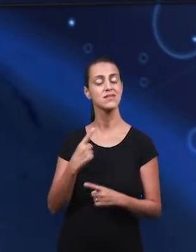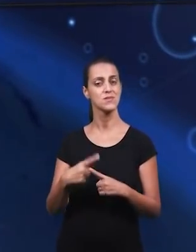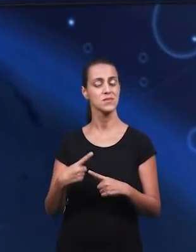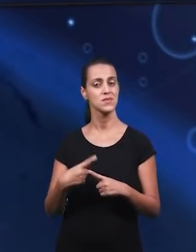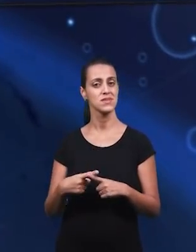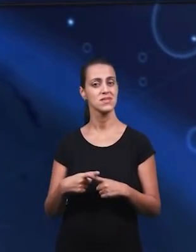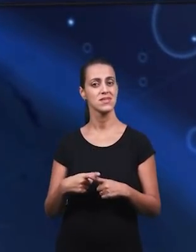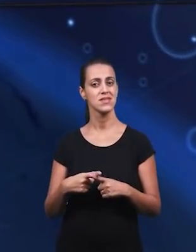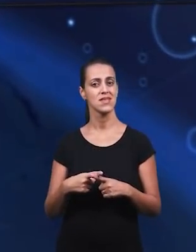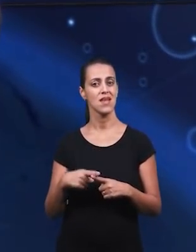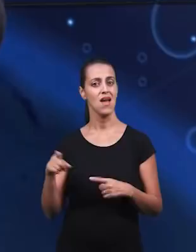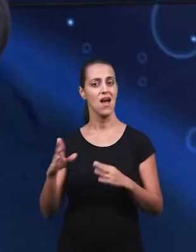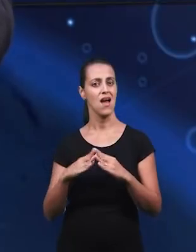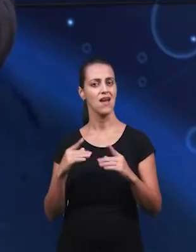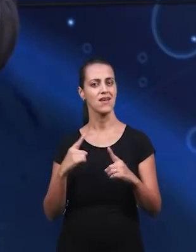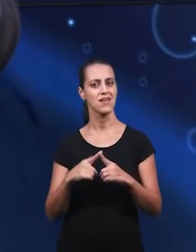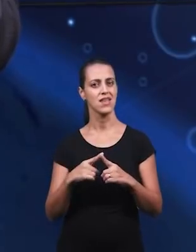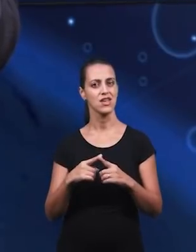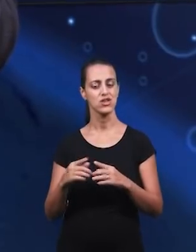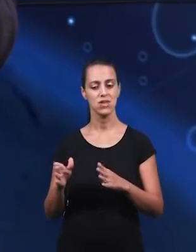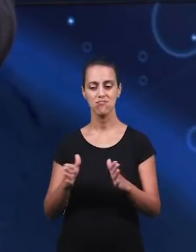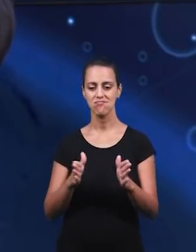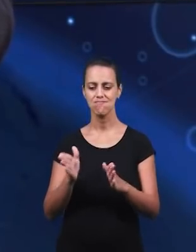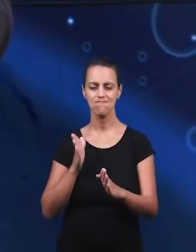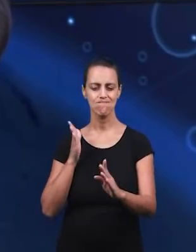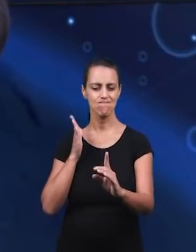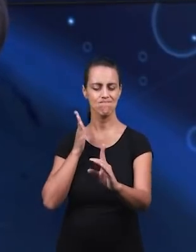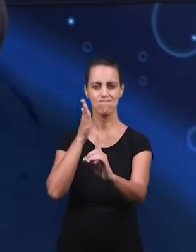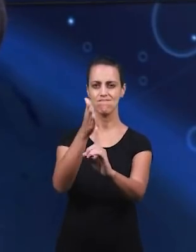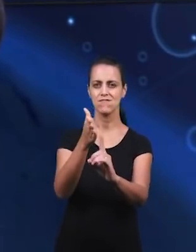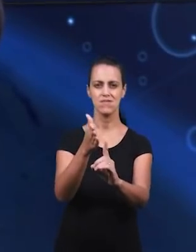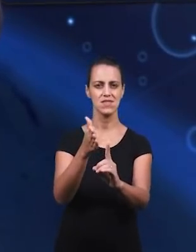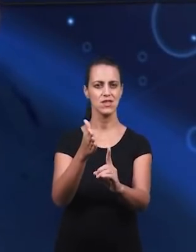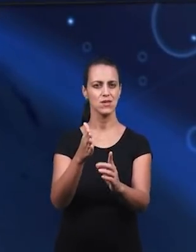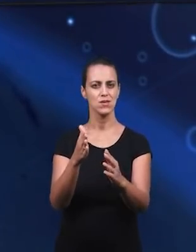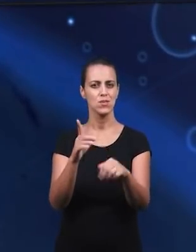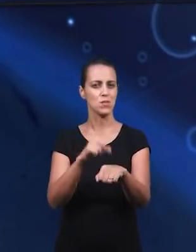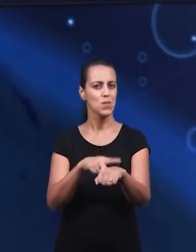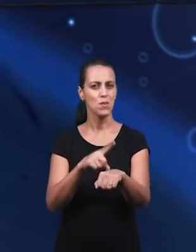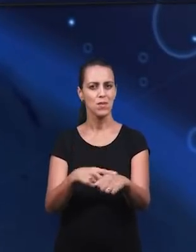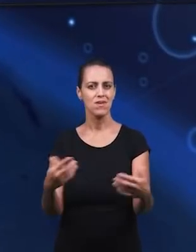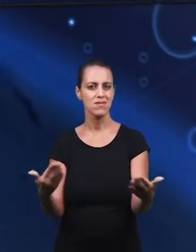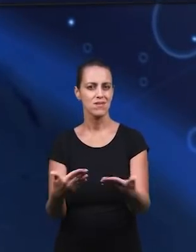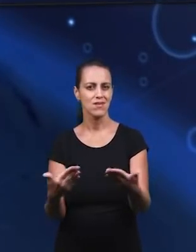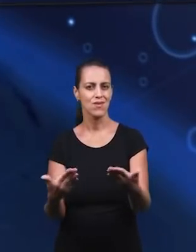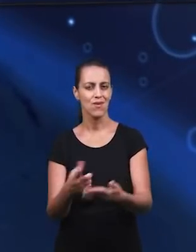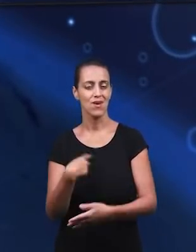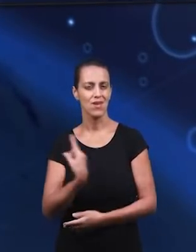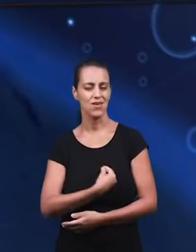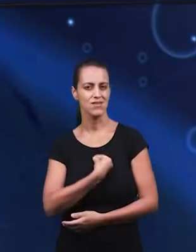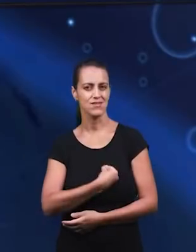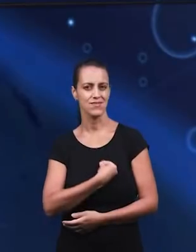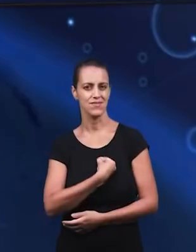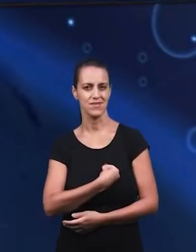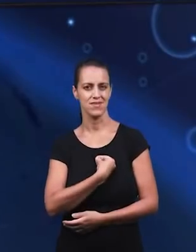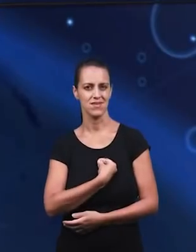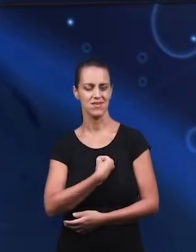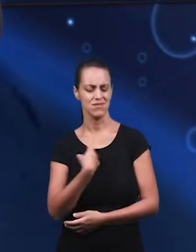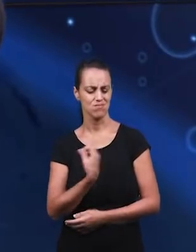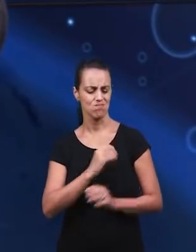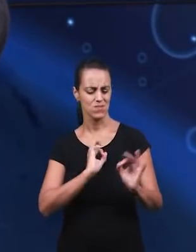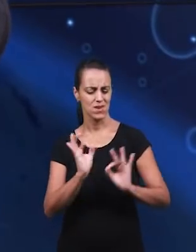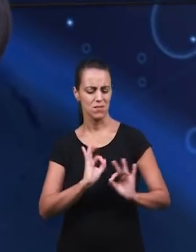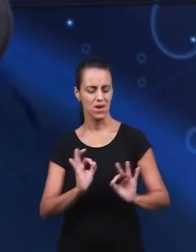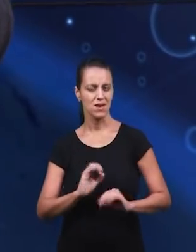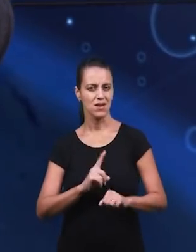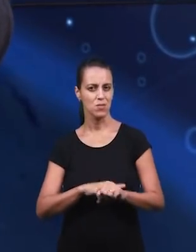escola bíblica, está sendo norteada neste momento no qual estamos vivendo, nos